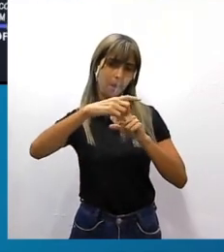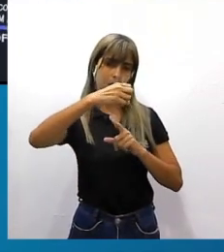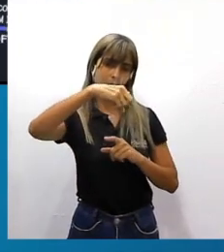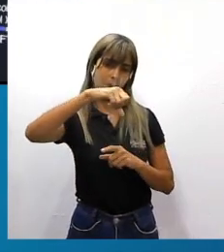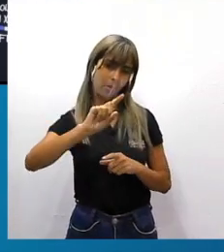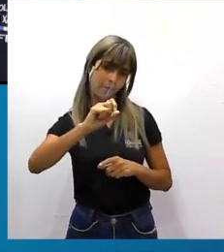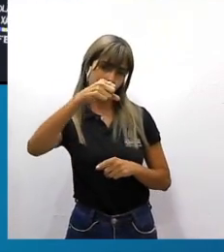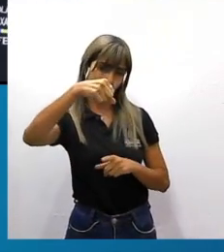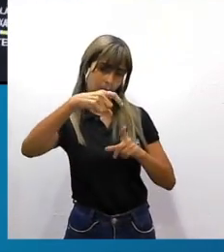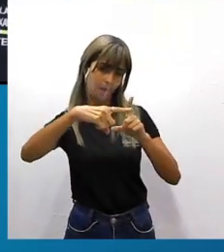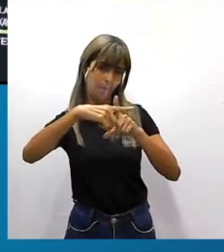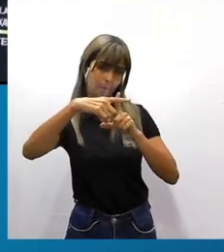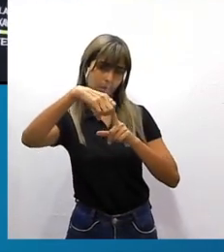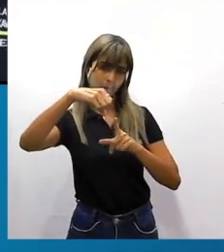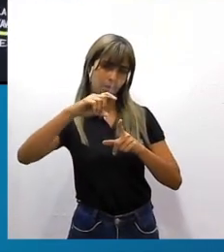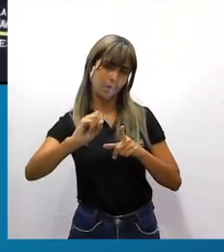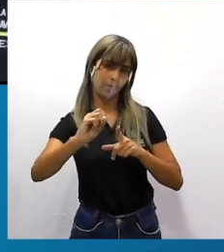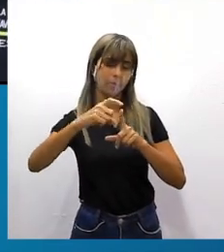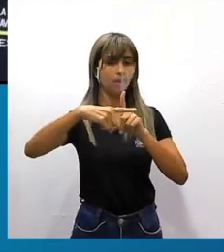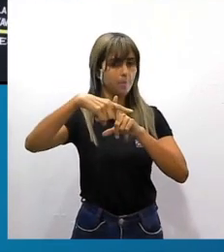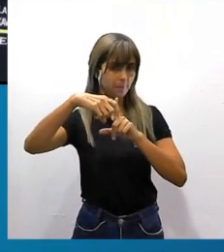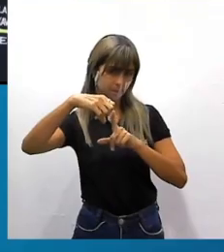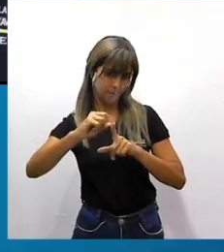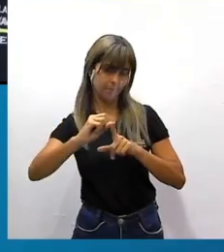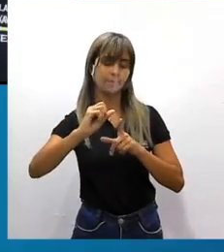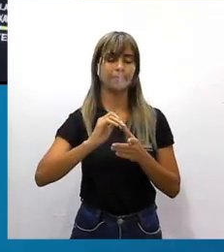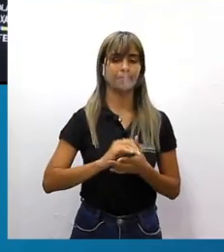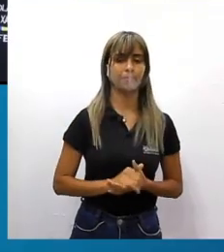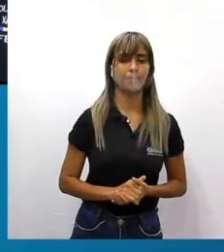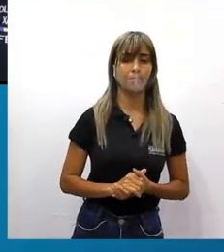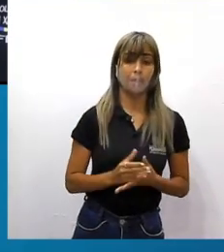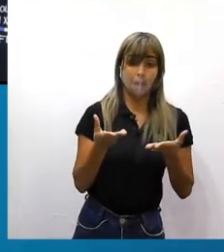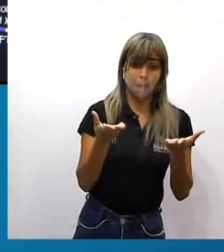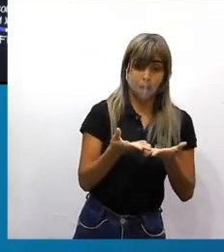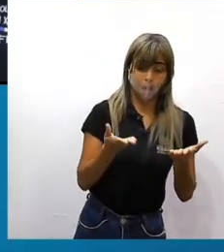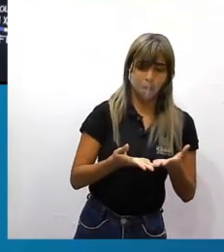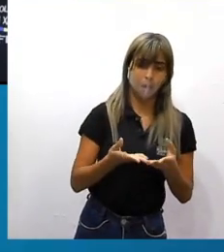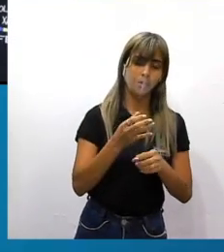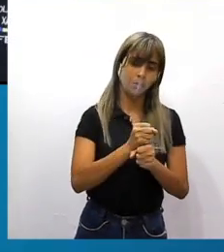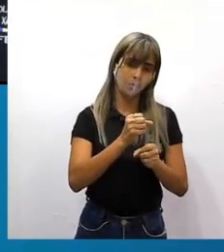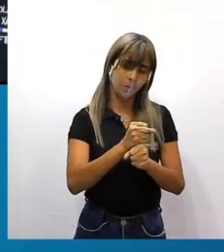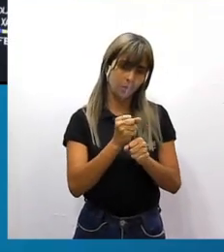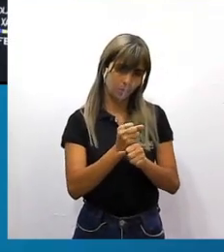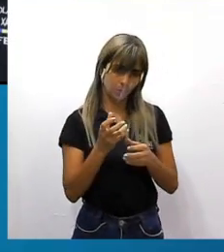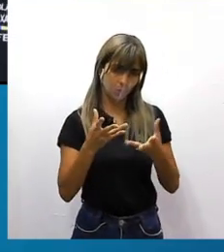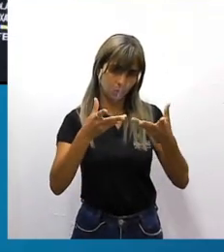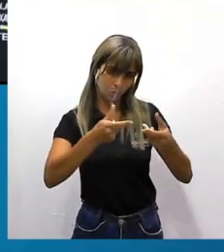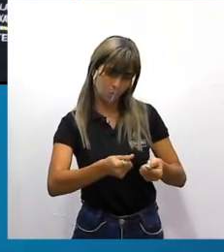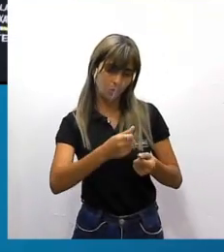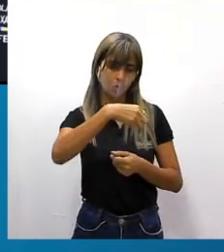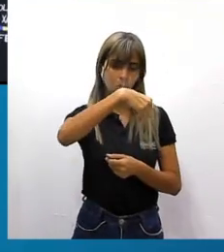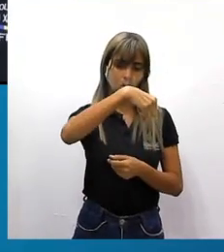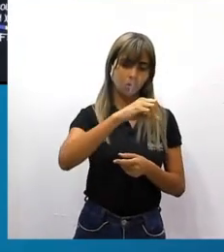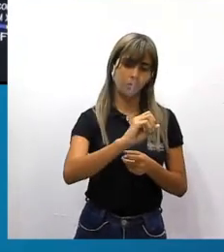mais 90, mais 90, mais 90. Massa. E agora, somando tudo. 90 mais 90,